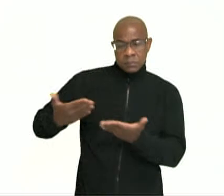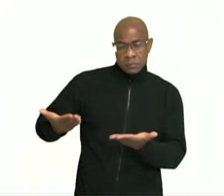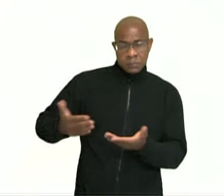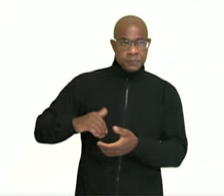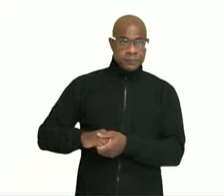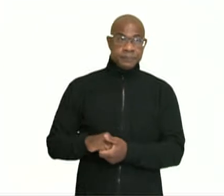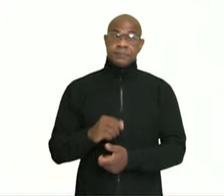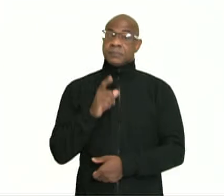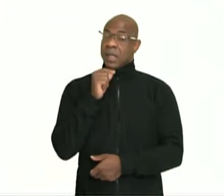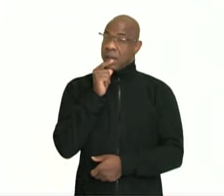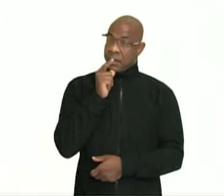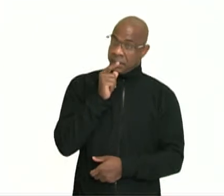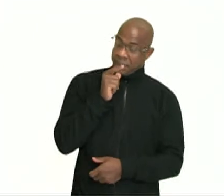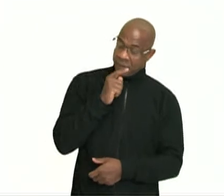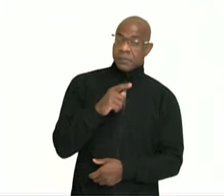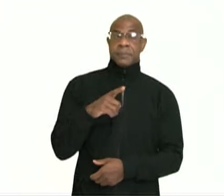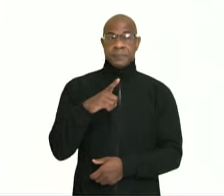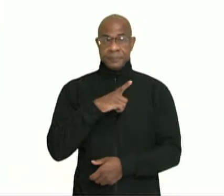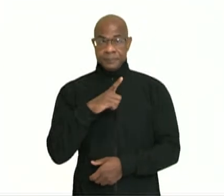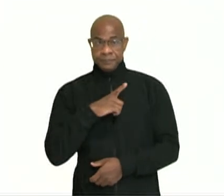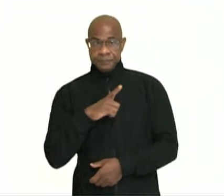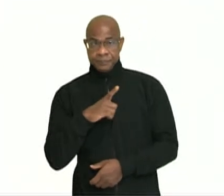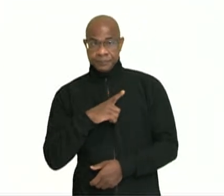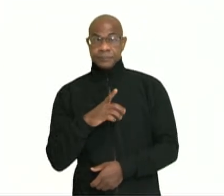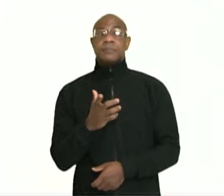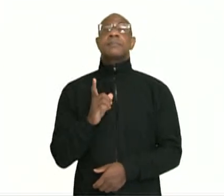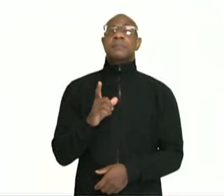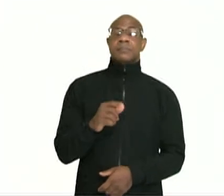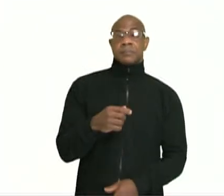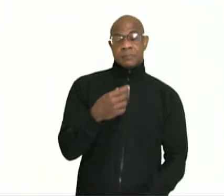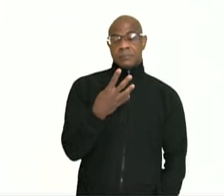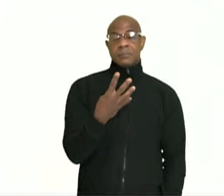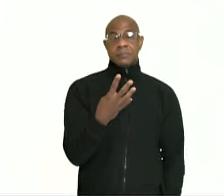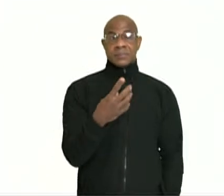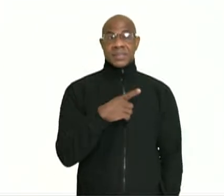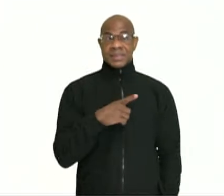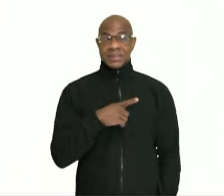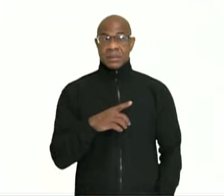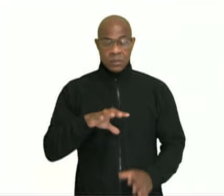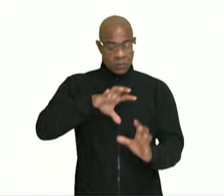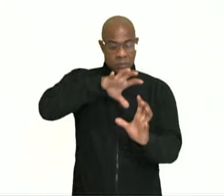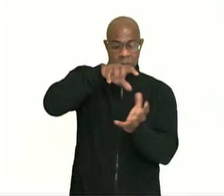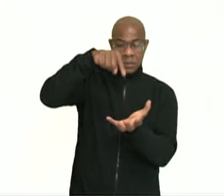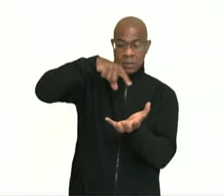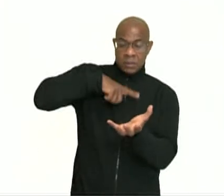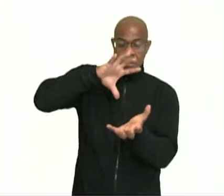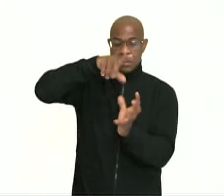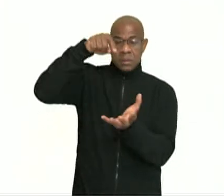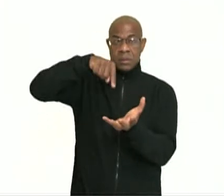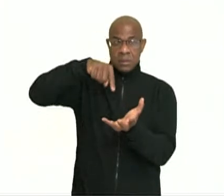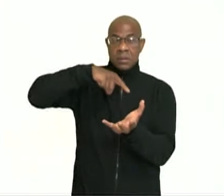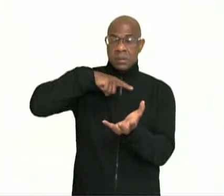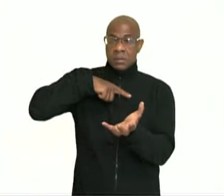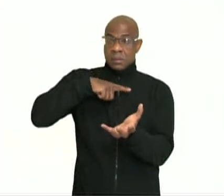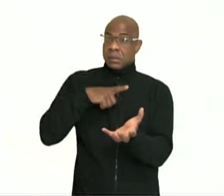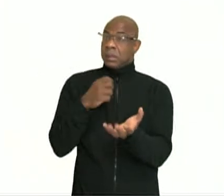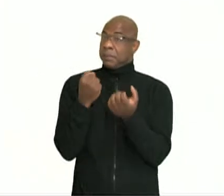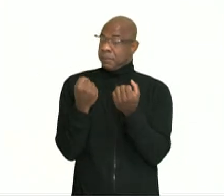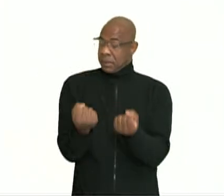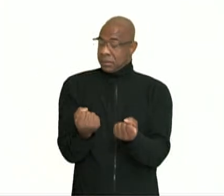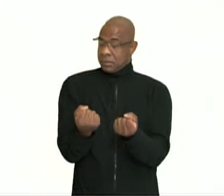a água, que constitui quase 3/4 do planeta, também tem um